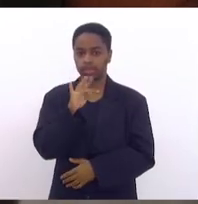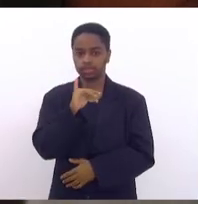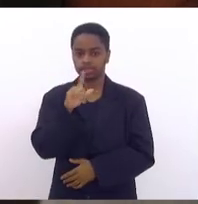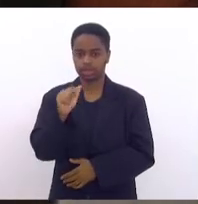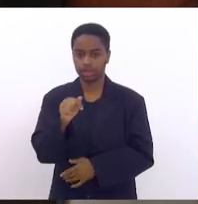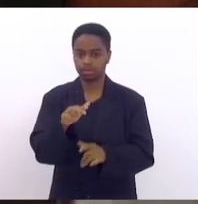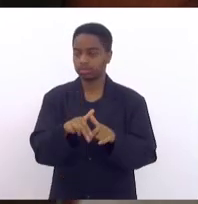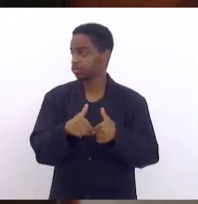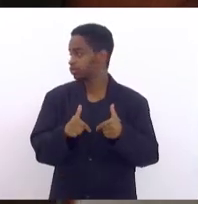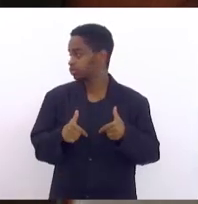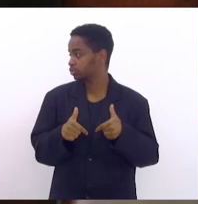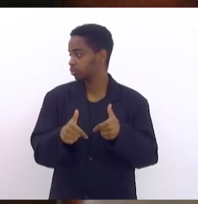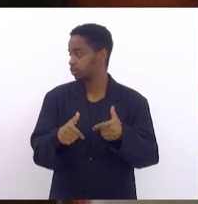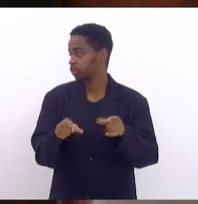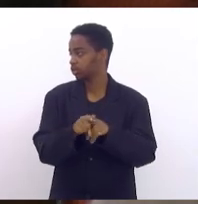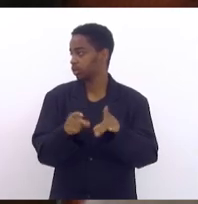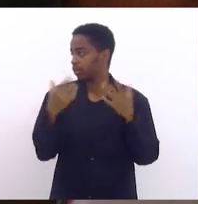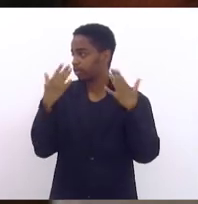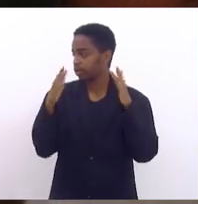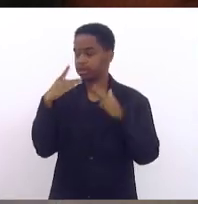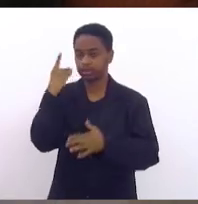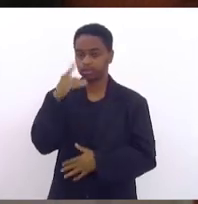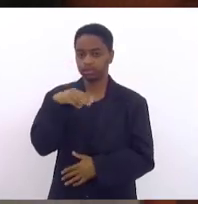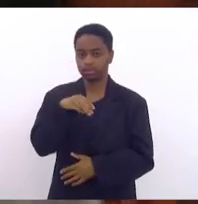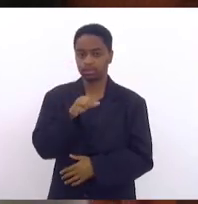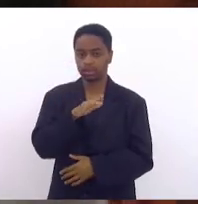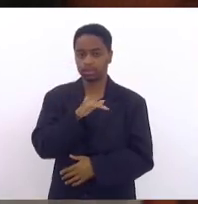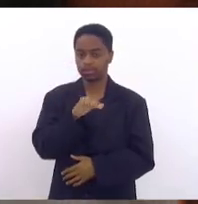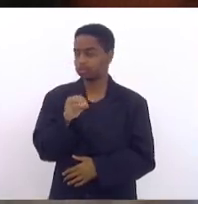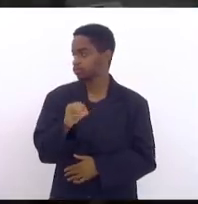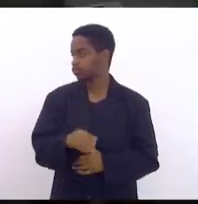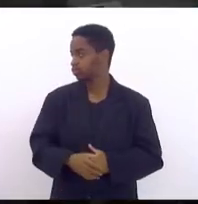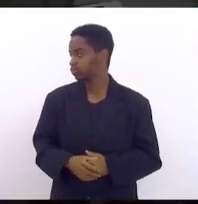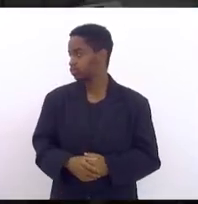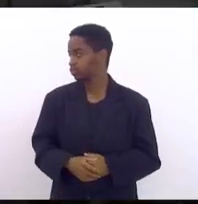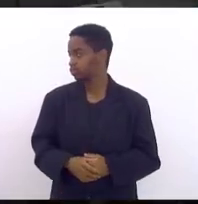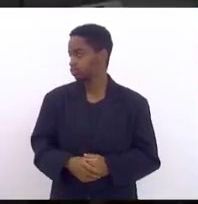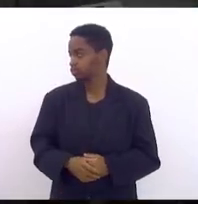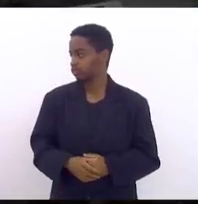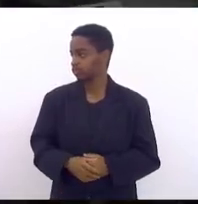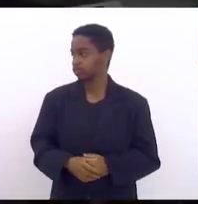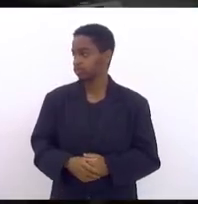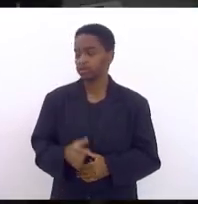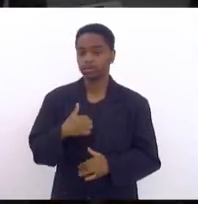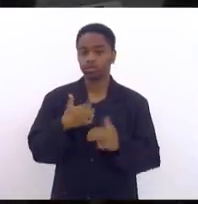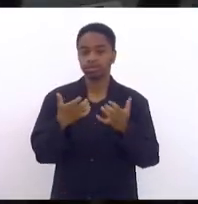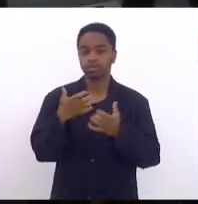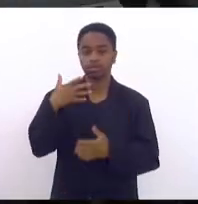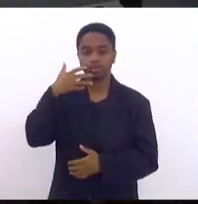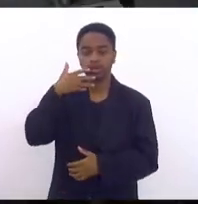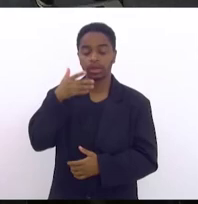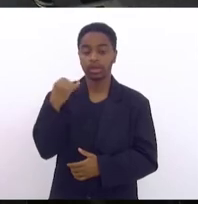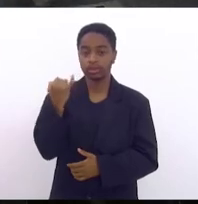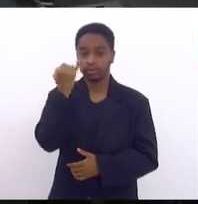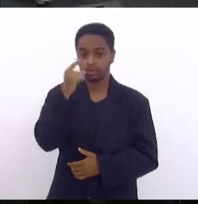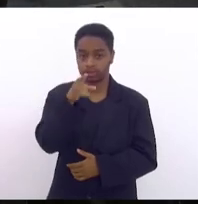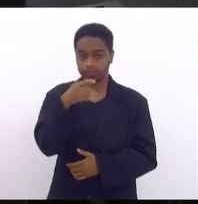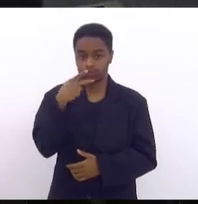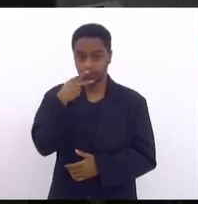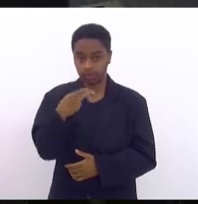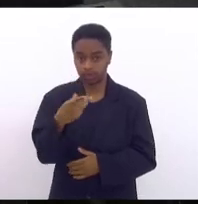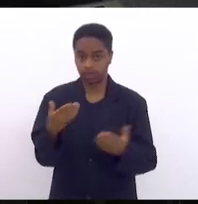iniciativa. Parabéns, deputado Márcio Gualberto. Me permite uma parte, é muito importante o que Vossa Excelência